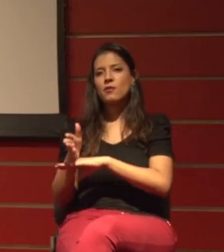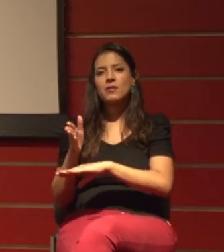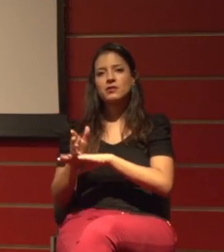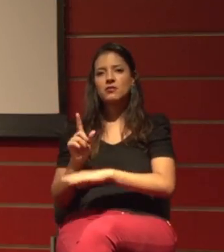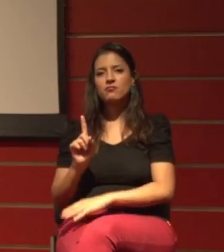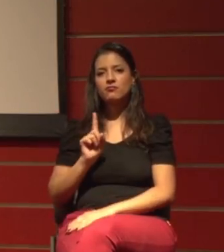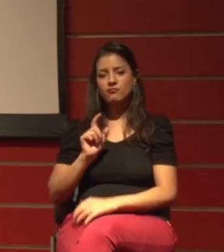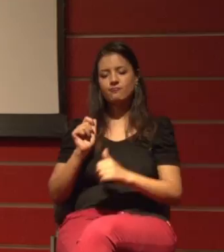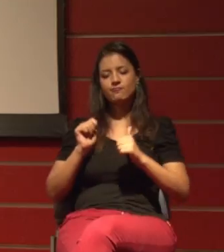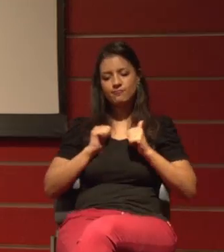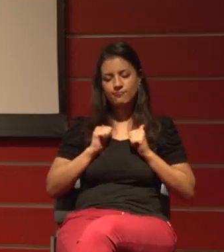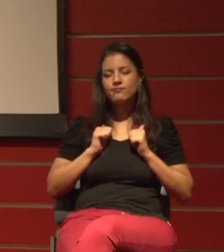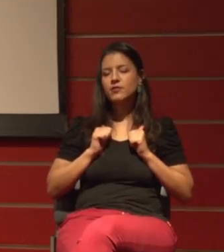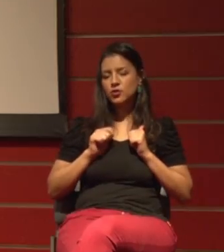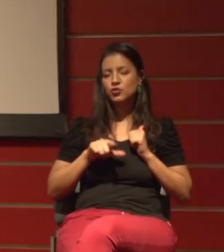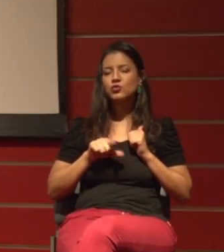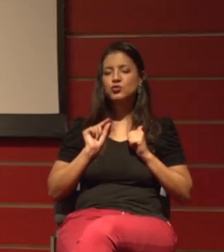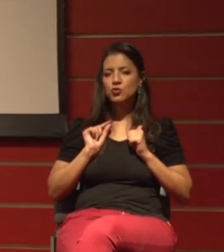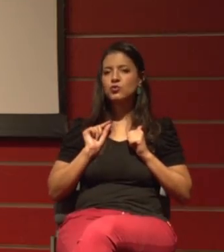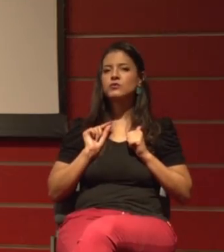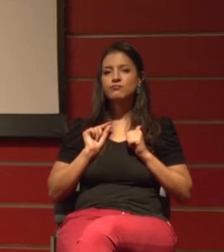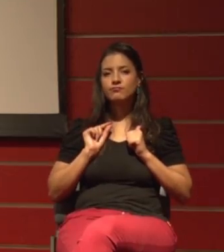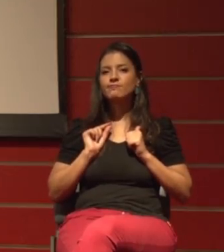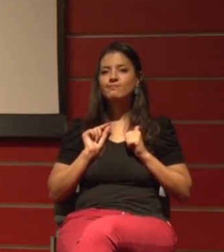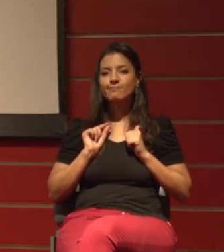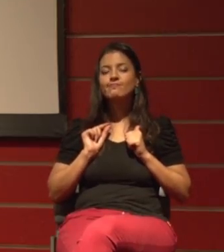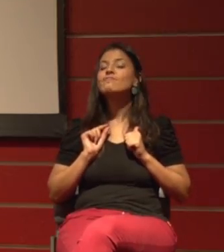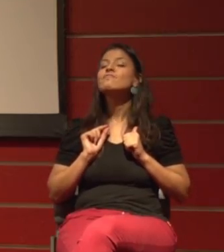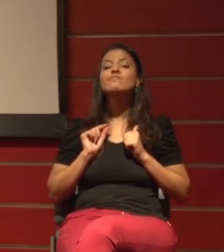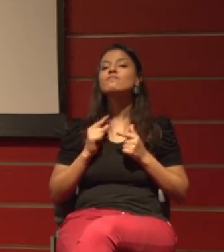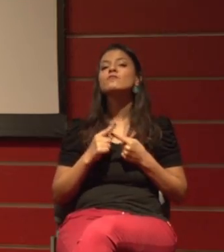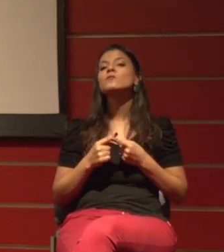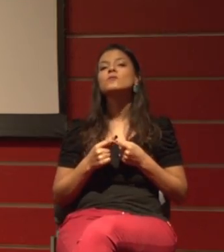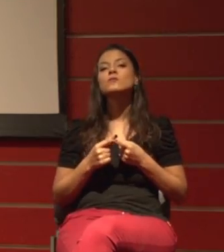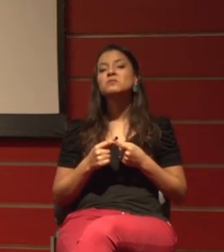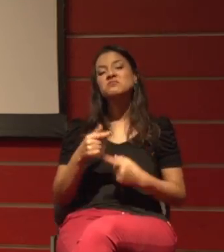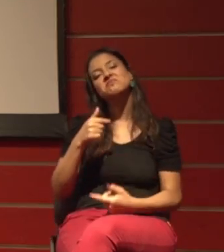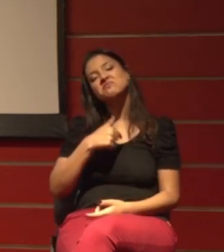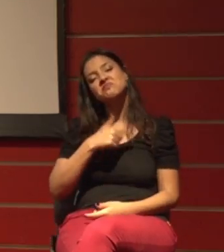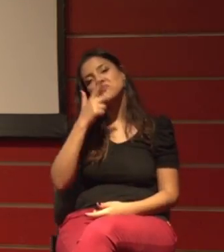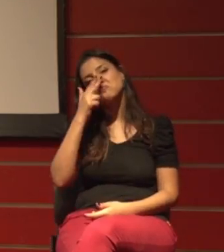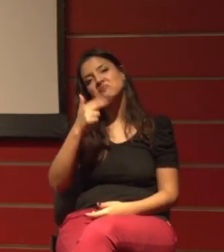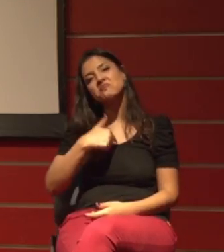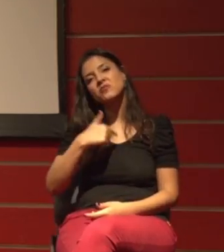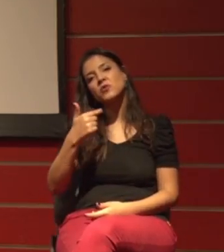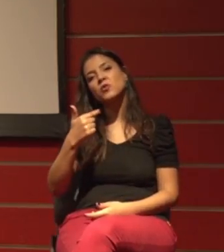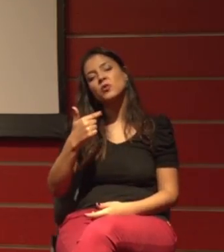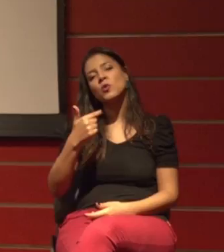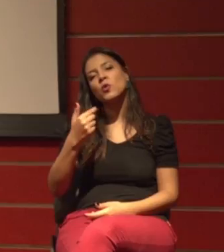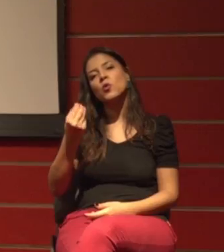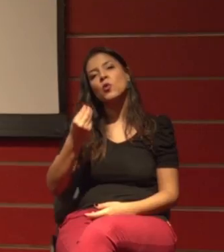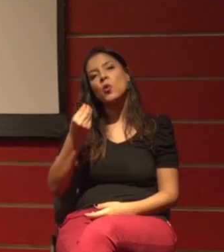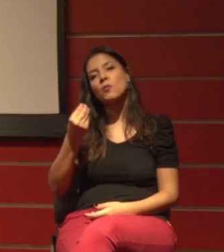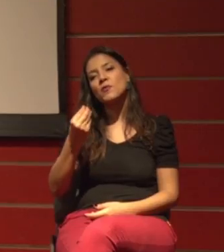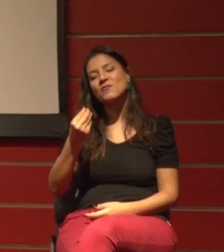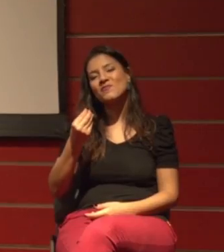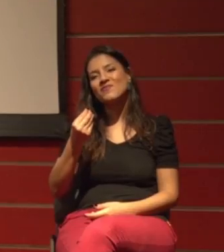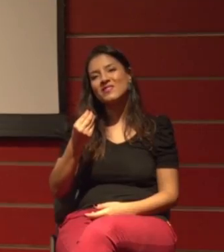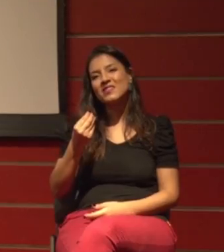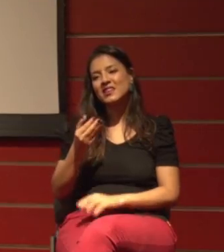escolhi não participar porque eu acho que eu não tenho eh distanciamento